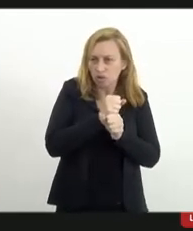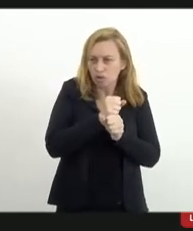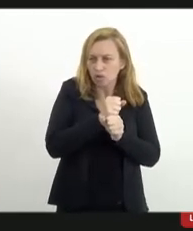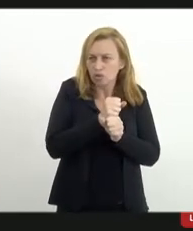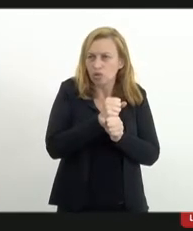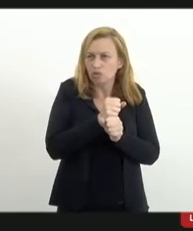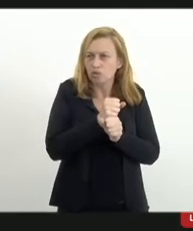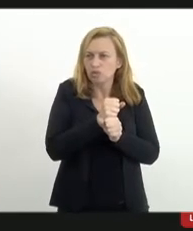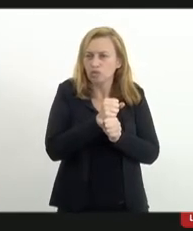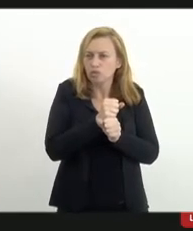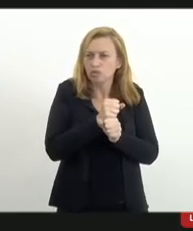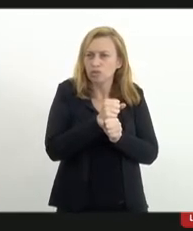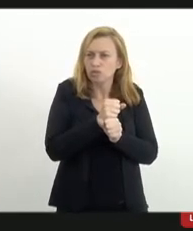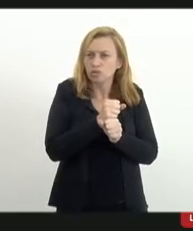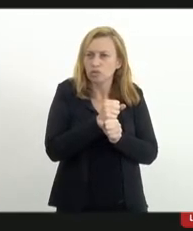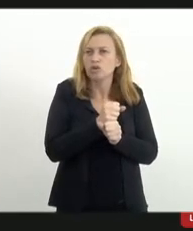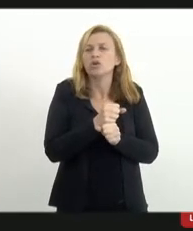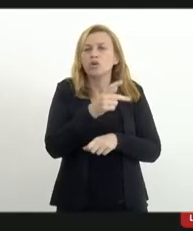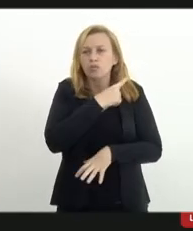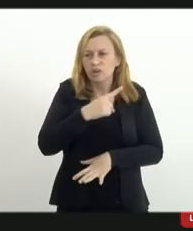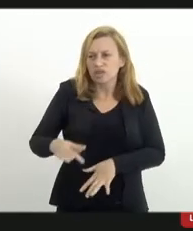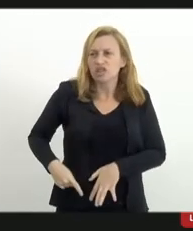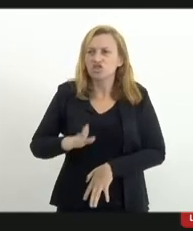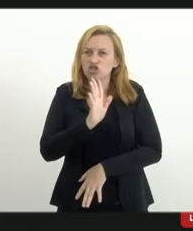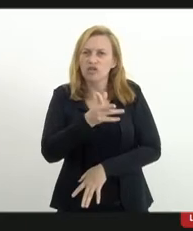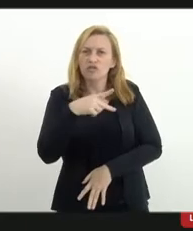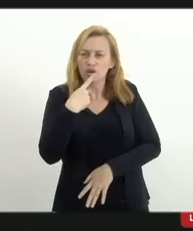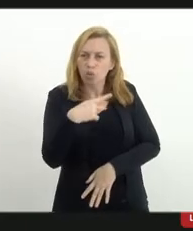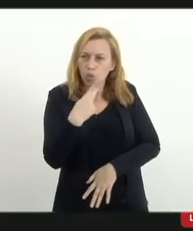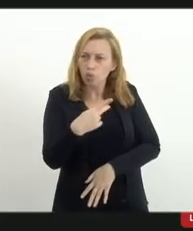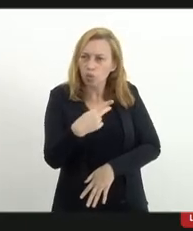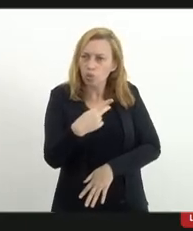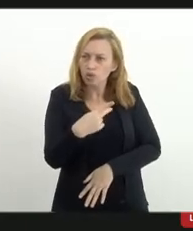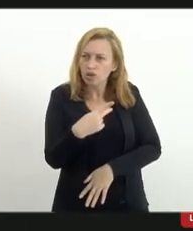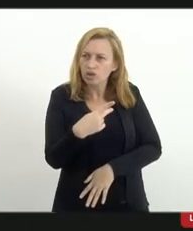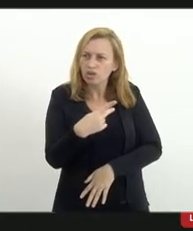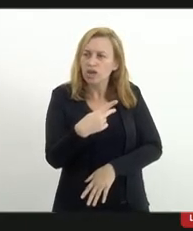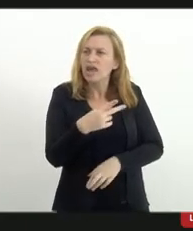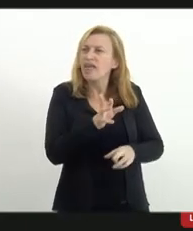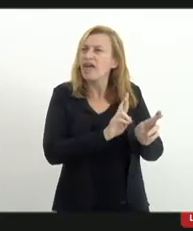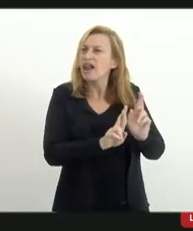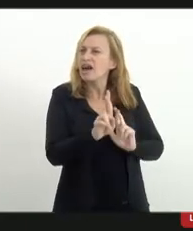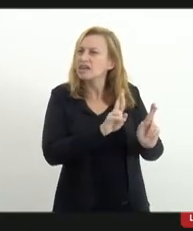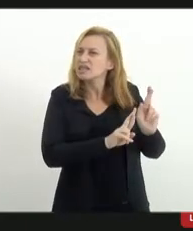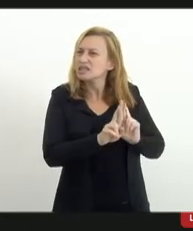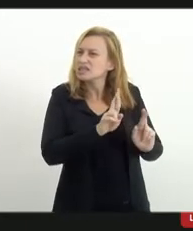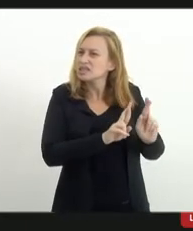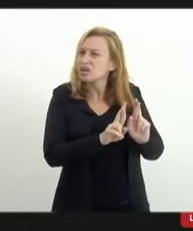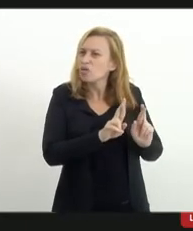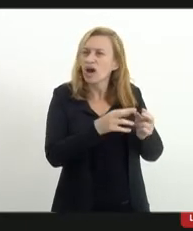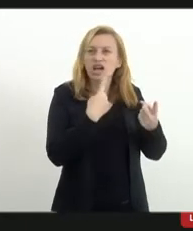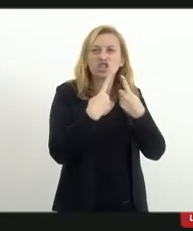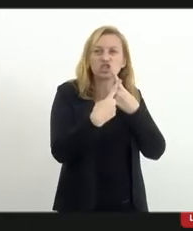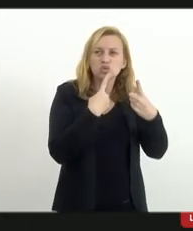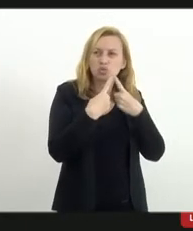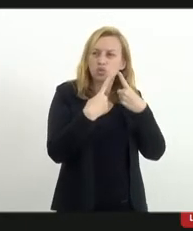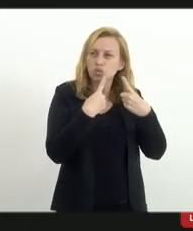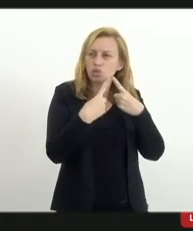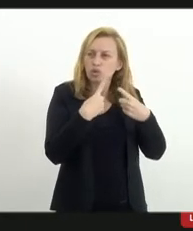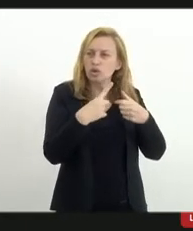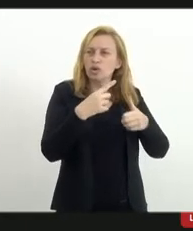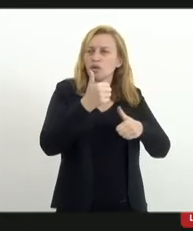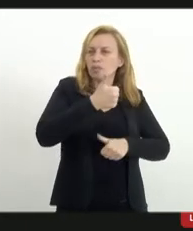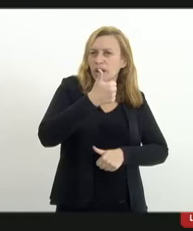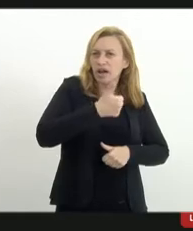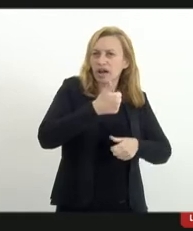como o presidente falou, salvo engano, em relação à discussão entre o parágrafo 1º